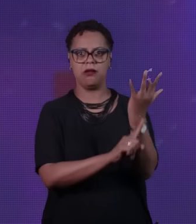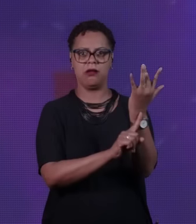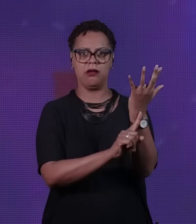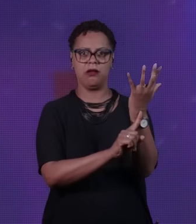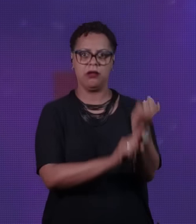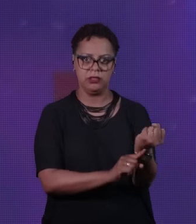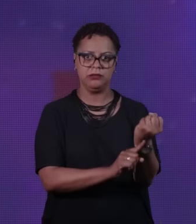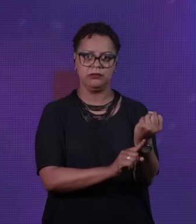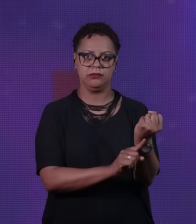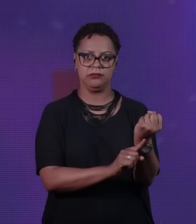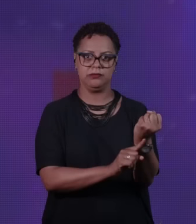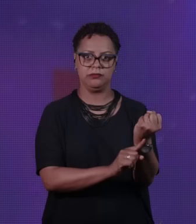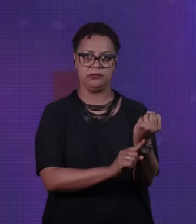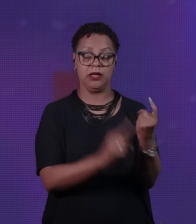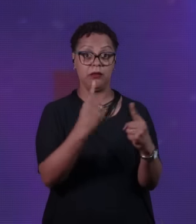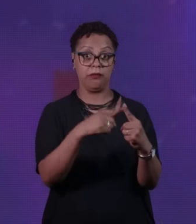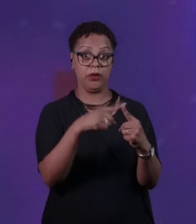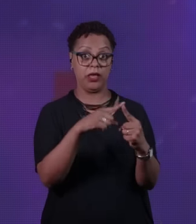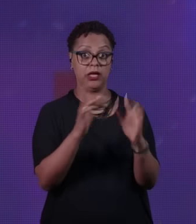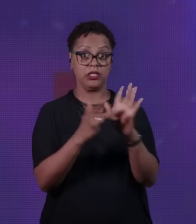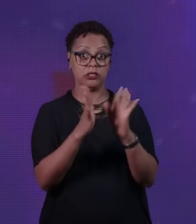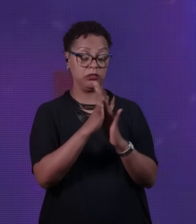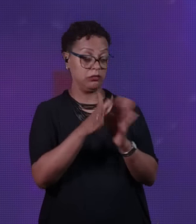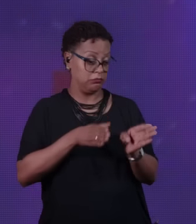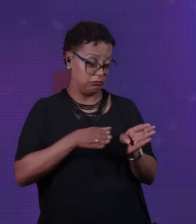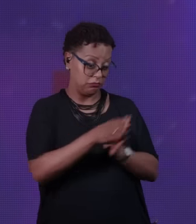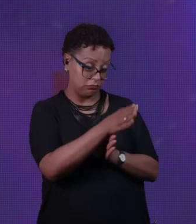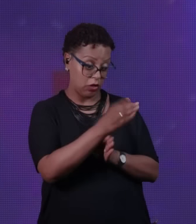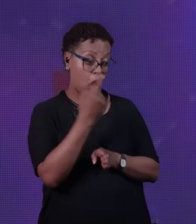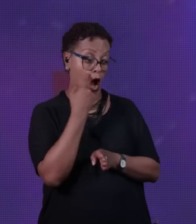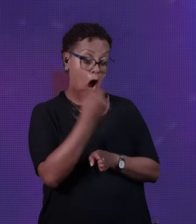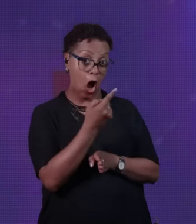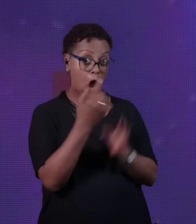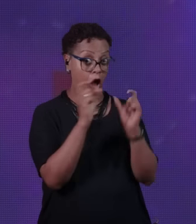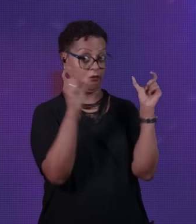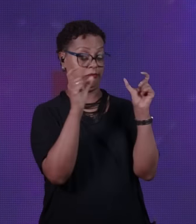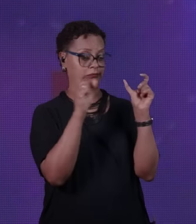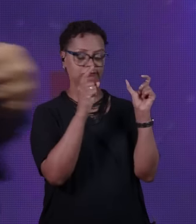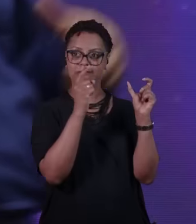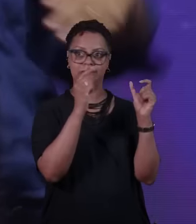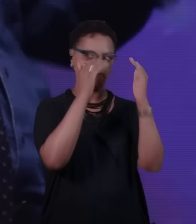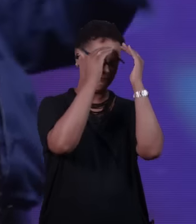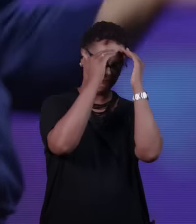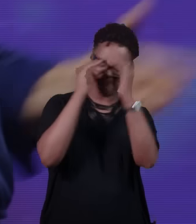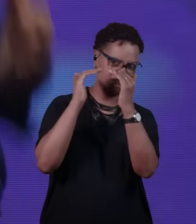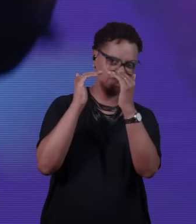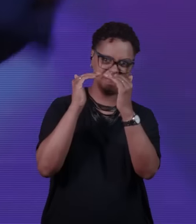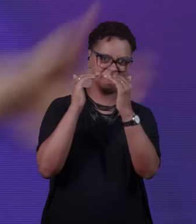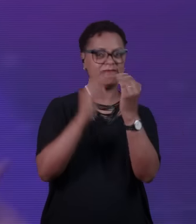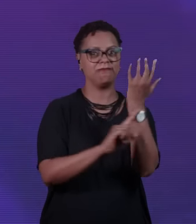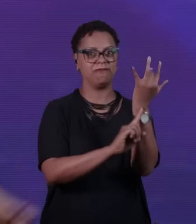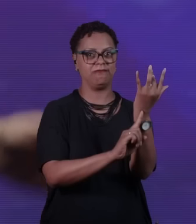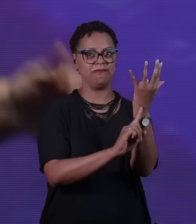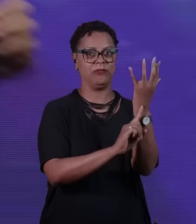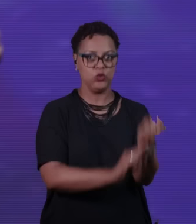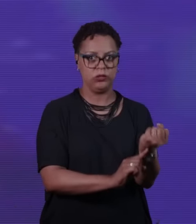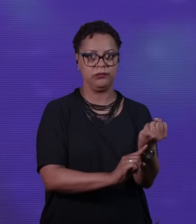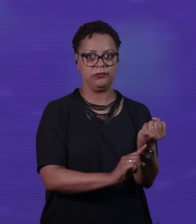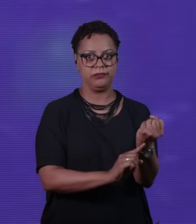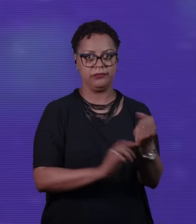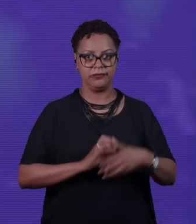ouviu a advertência do Senhor. Quando eu fui à Turquia fazer esta viagem das sete